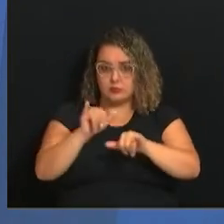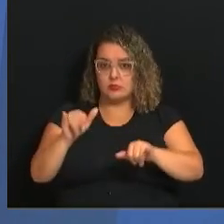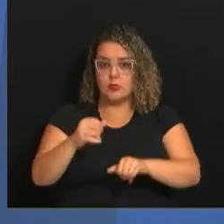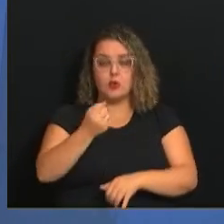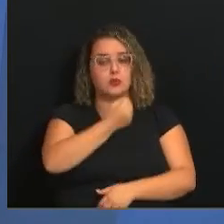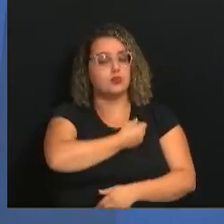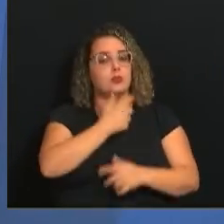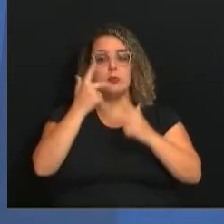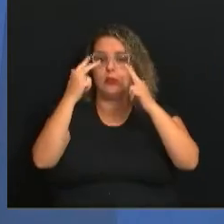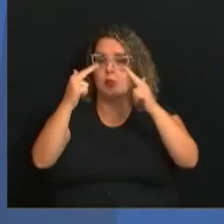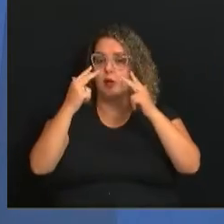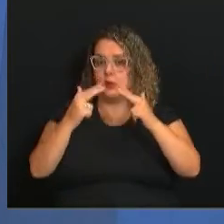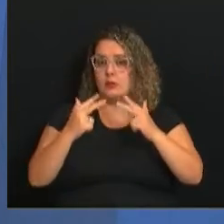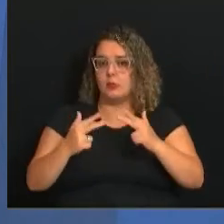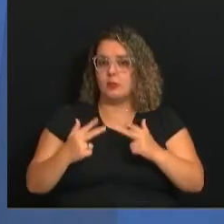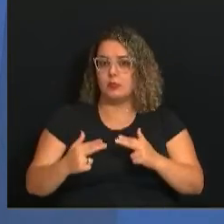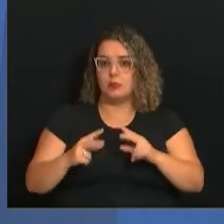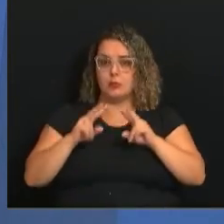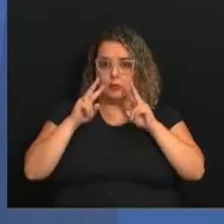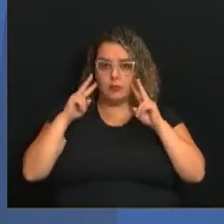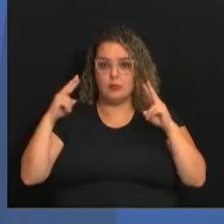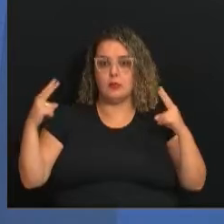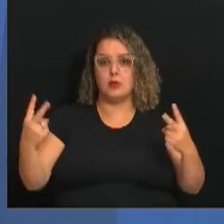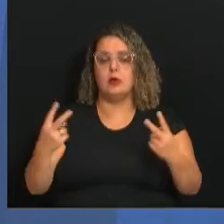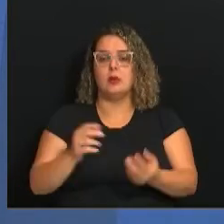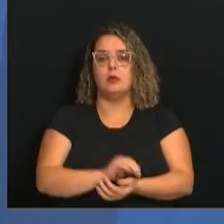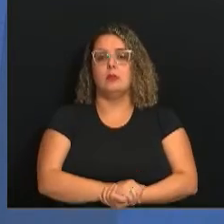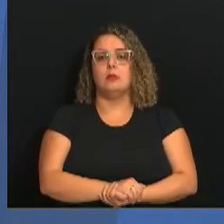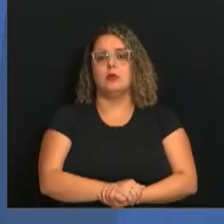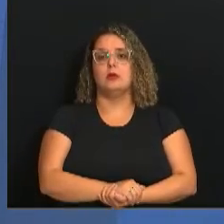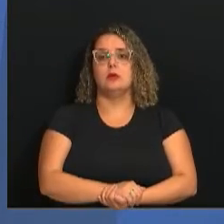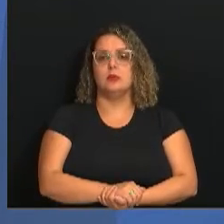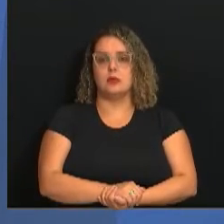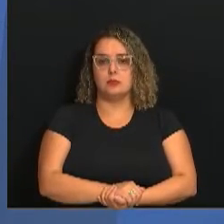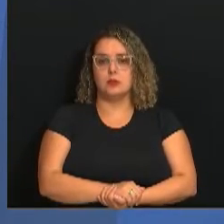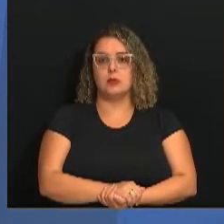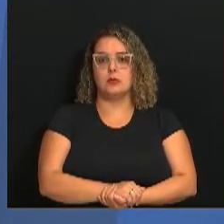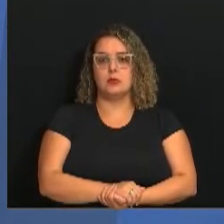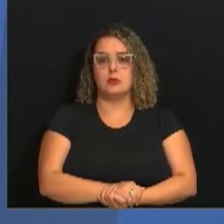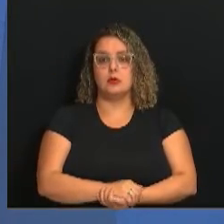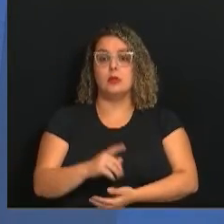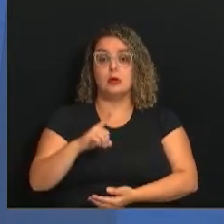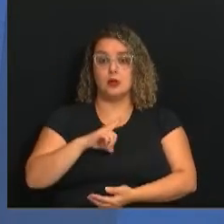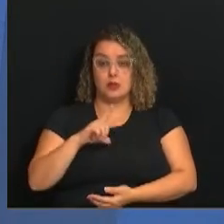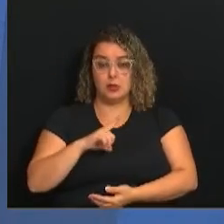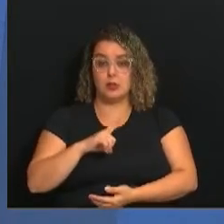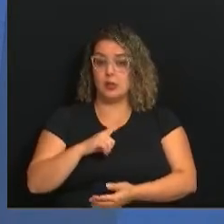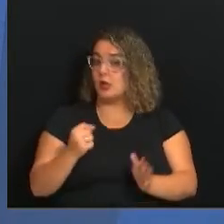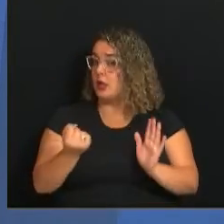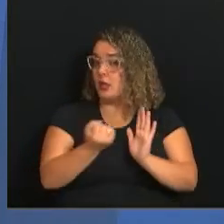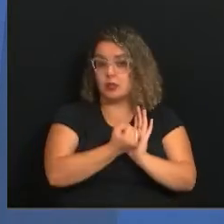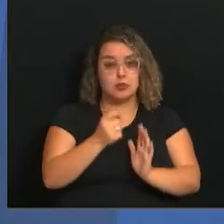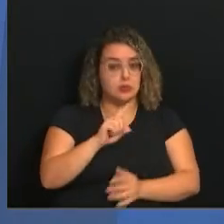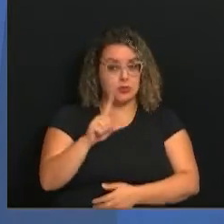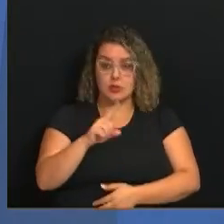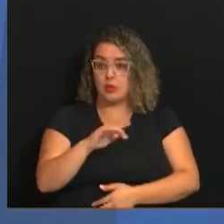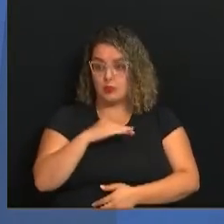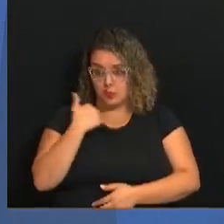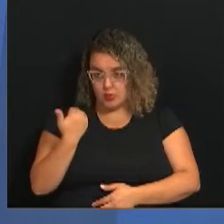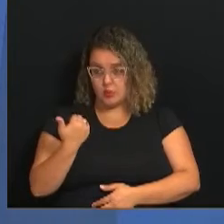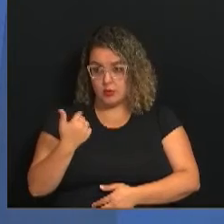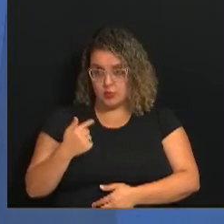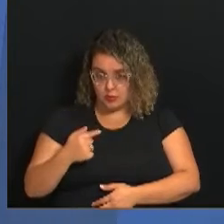Bárbara do Oeste 877, Indaiatuba 850. Hortolândia, 796 óbitos desde o início da pandemia devido